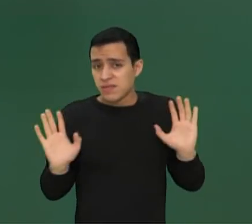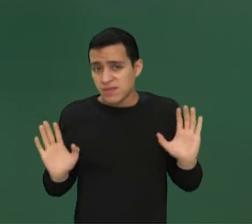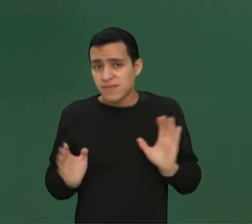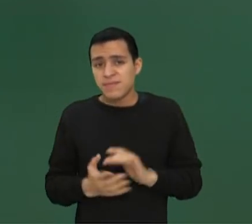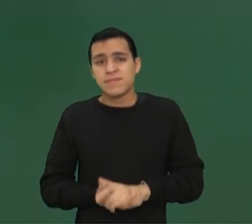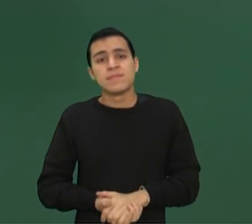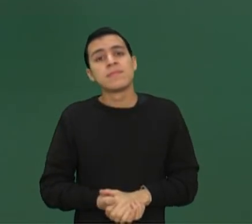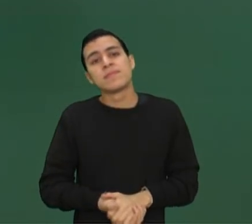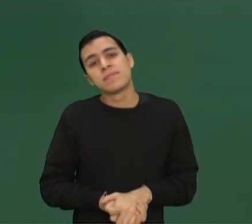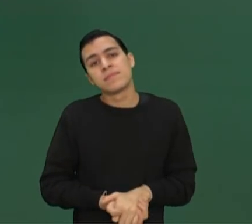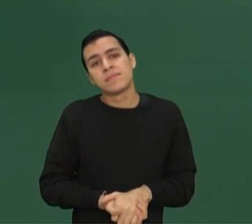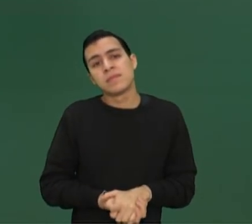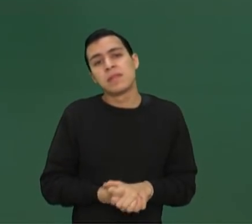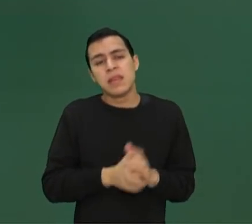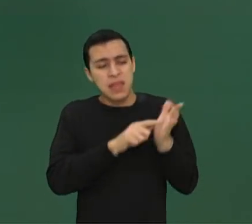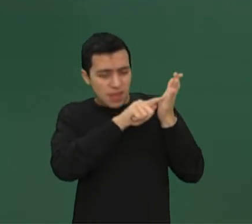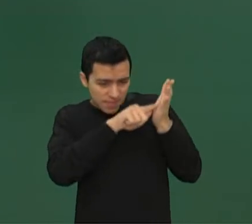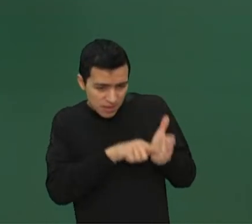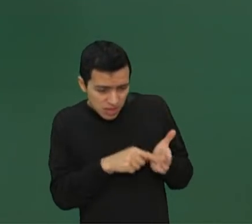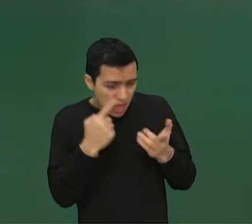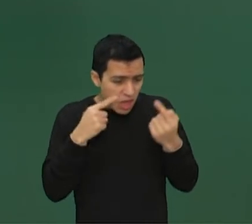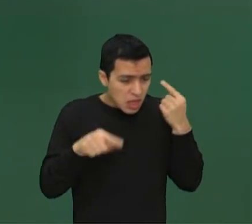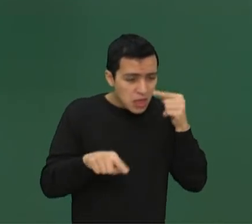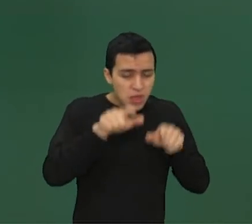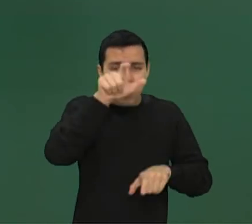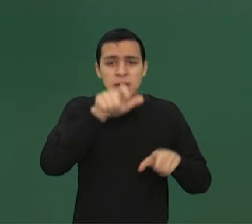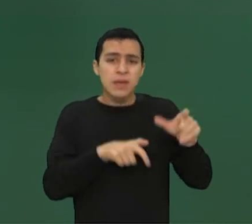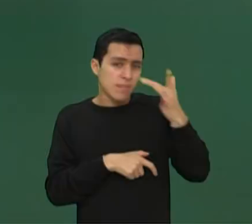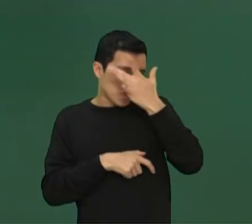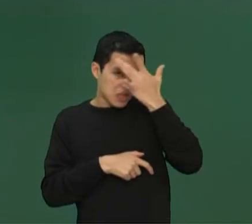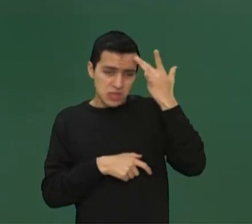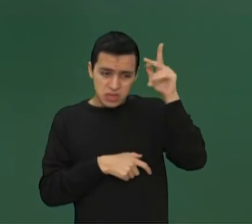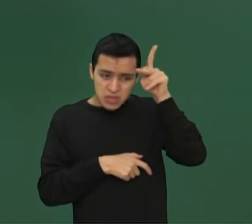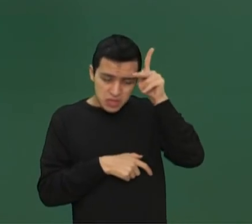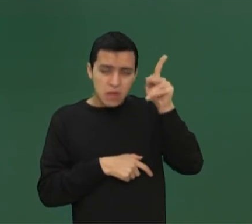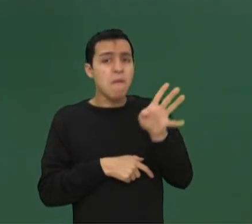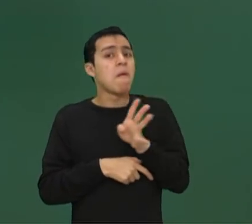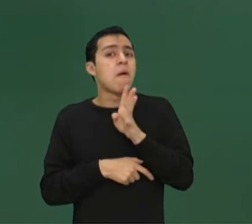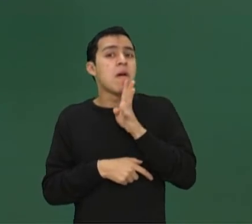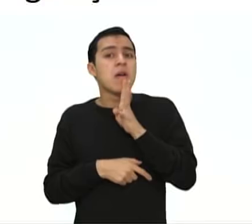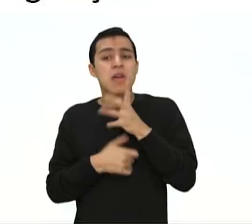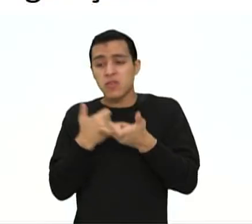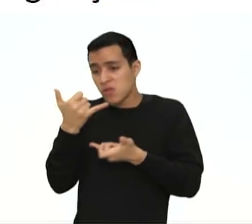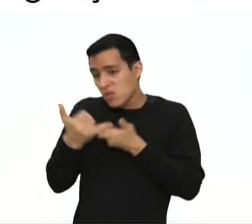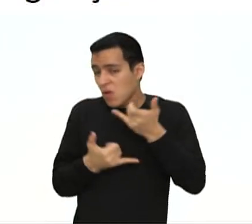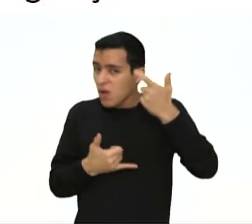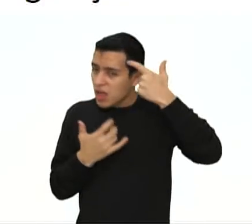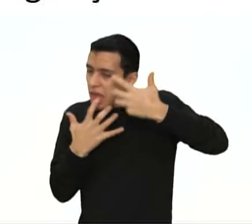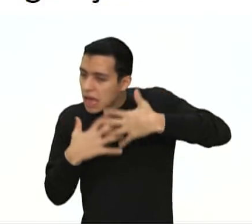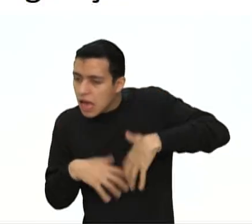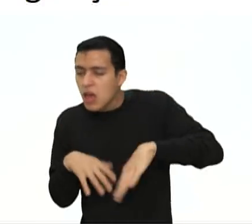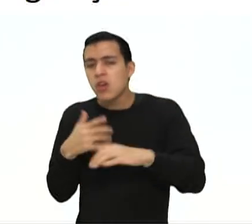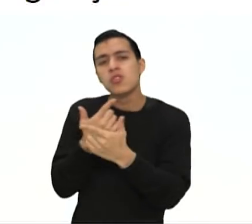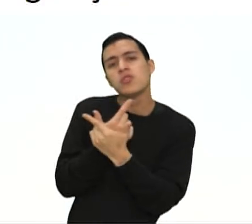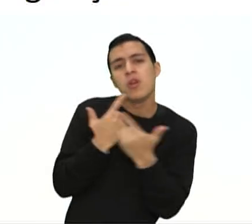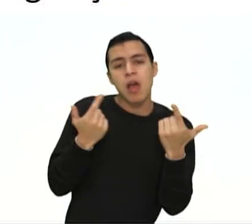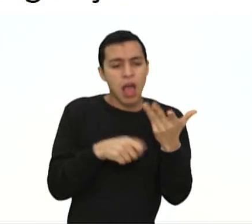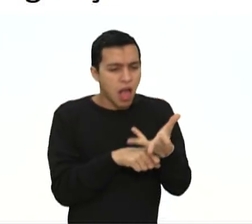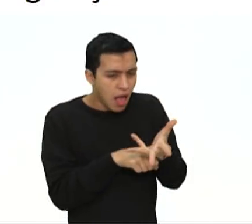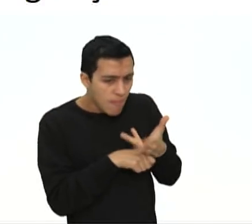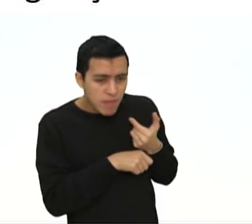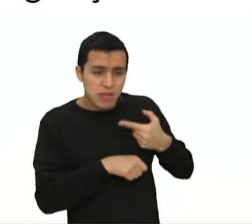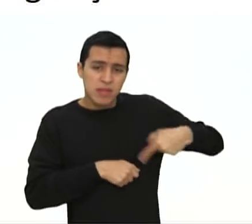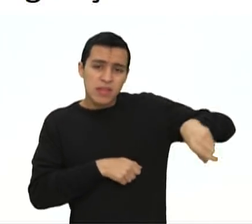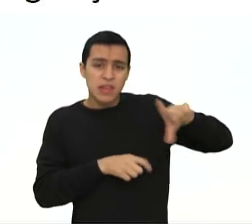A pesquisa descobriu que os indígenas conhecem jogos de raciocínio de sorte, de habilidade e fazem